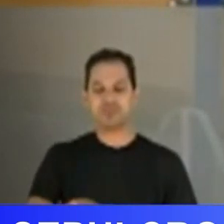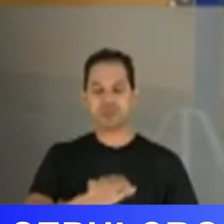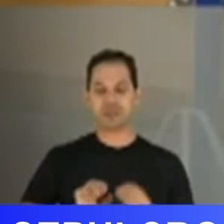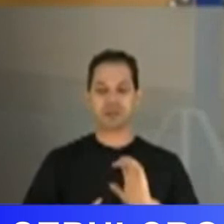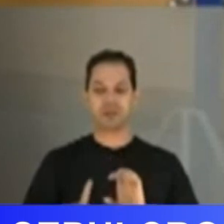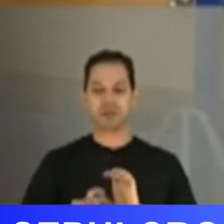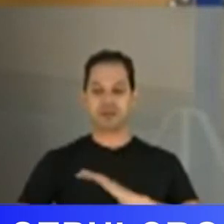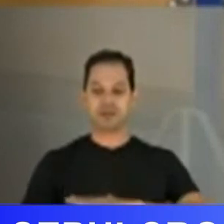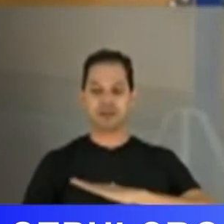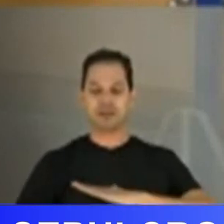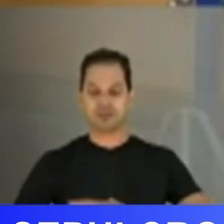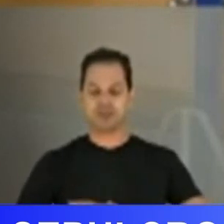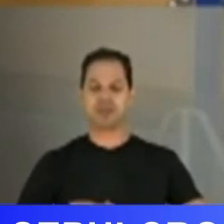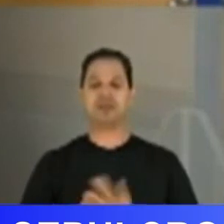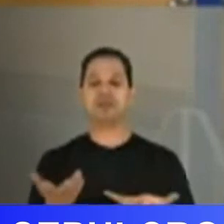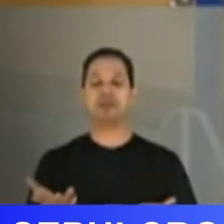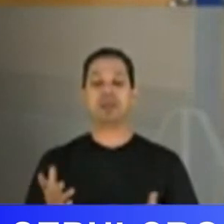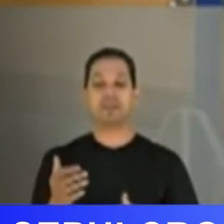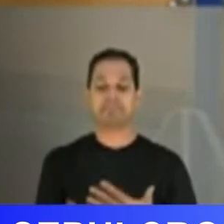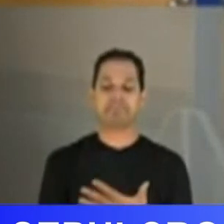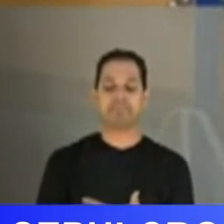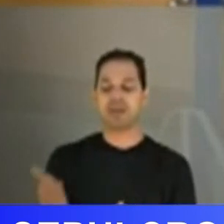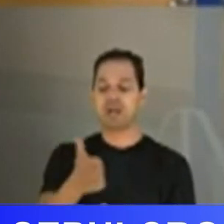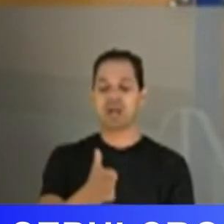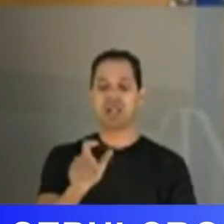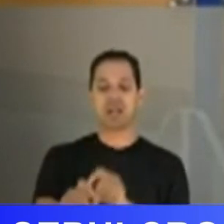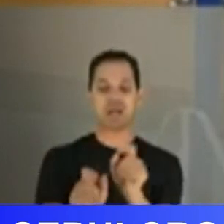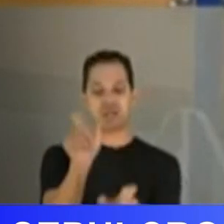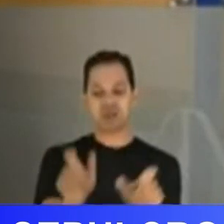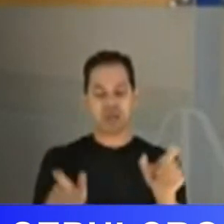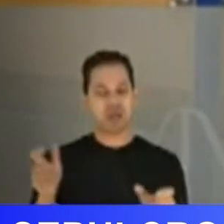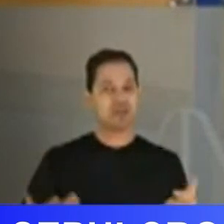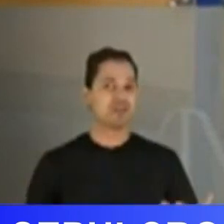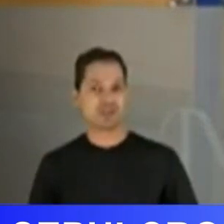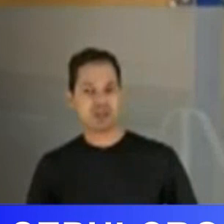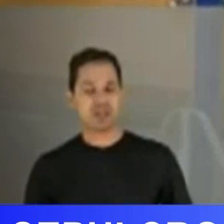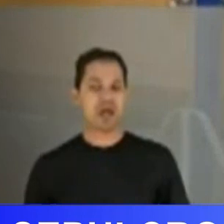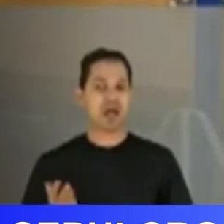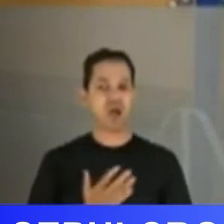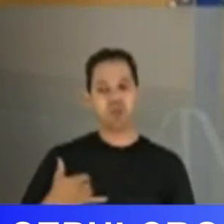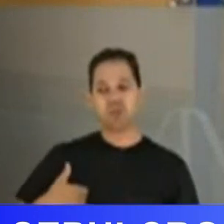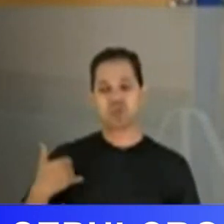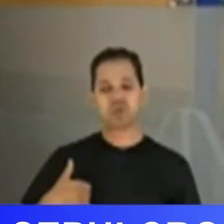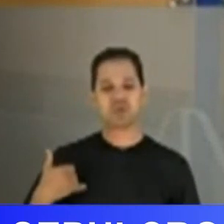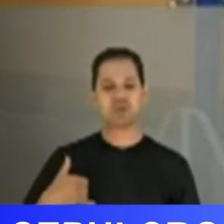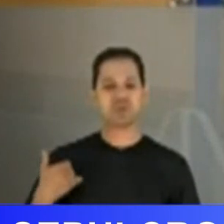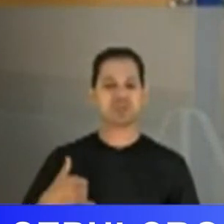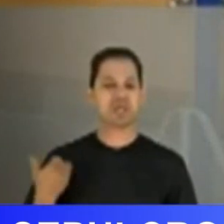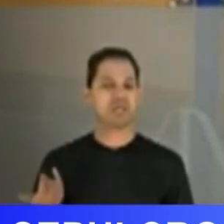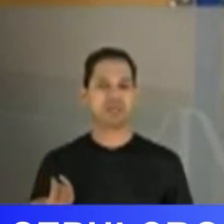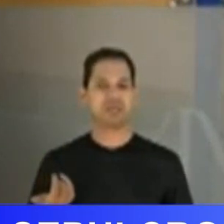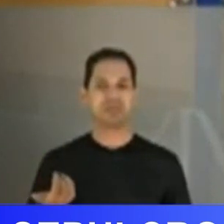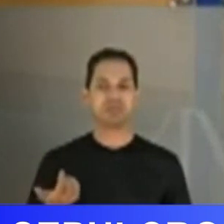empresarial, para que fosse dado prioridade a estes funcionários, talvez alguns em idade muito pequena, que não tivessem nenhum